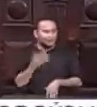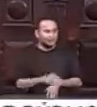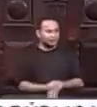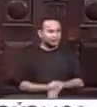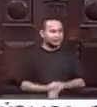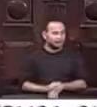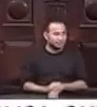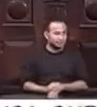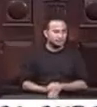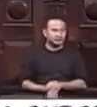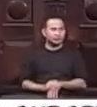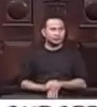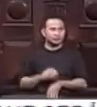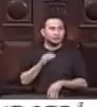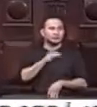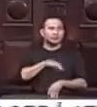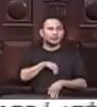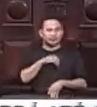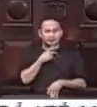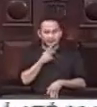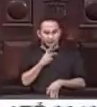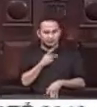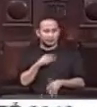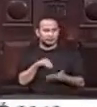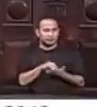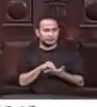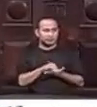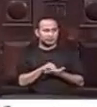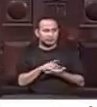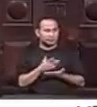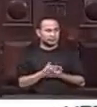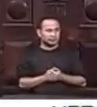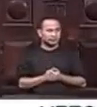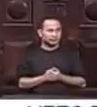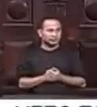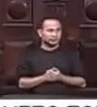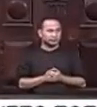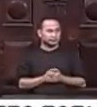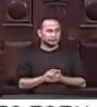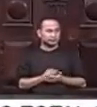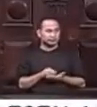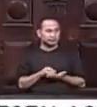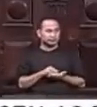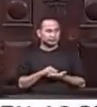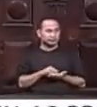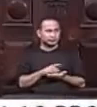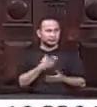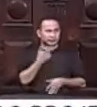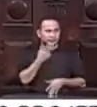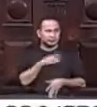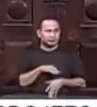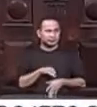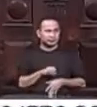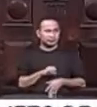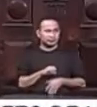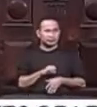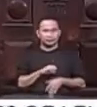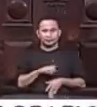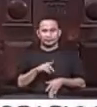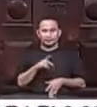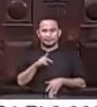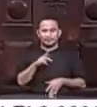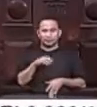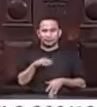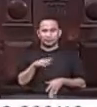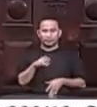Mais do que isso. O salário deles, do secretário, foi atrasado. O salário do secretário foi atrasado. O repasse à Petrobras foi